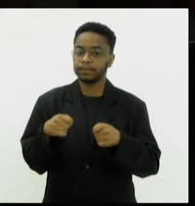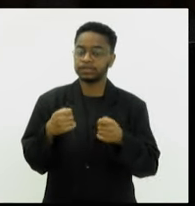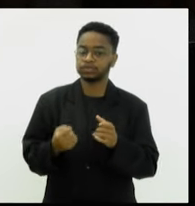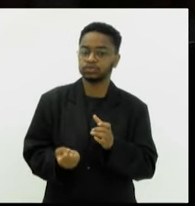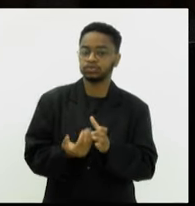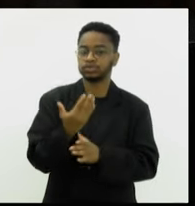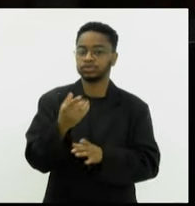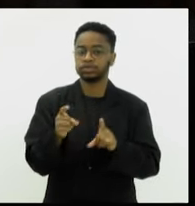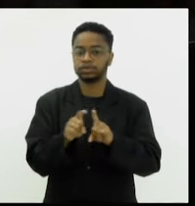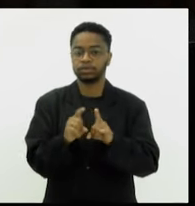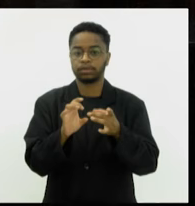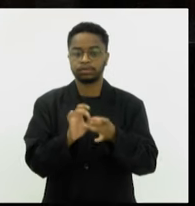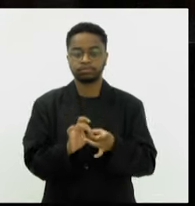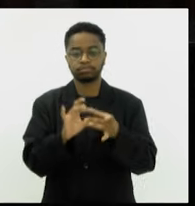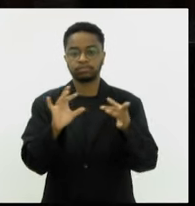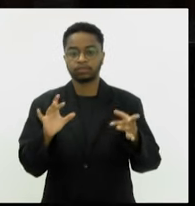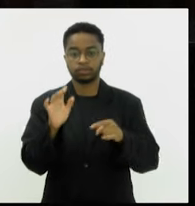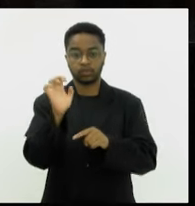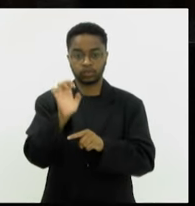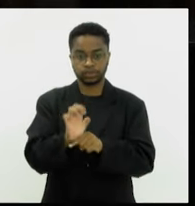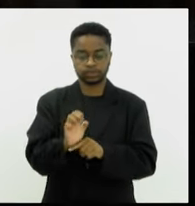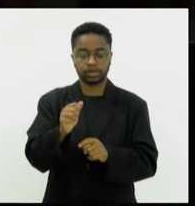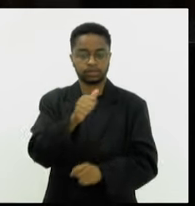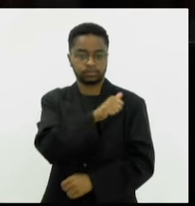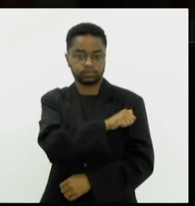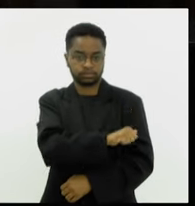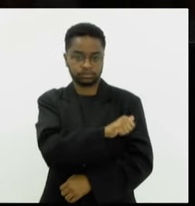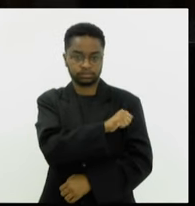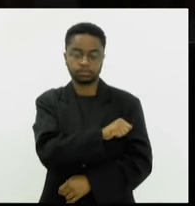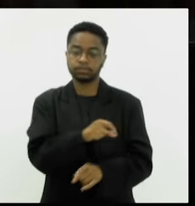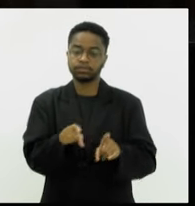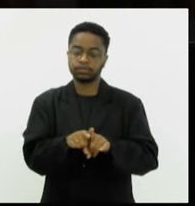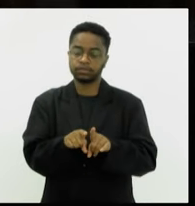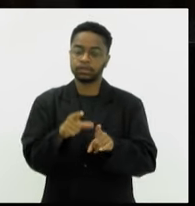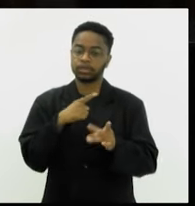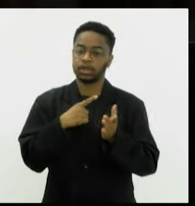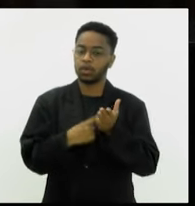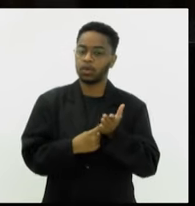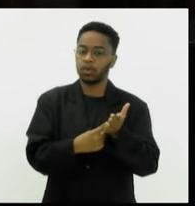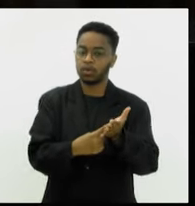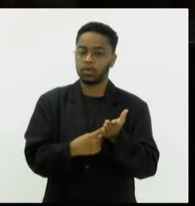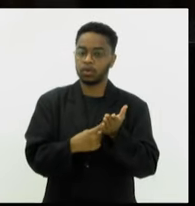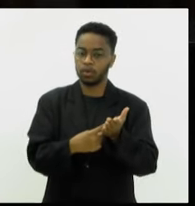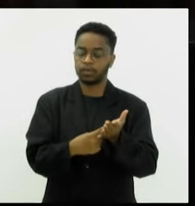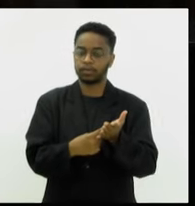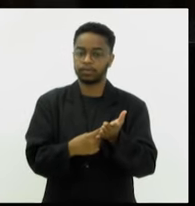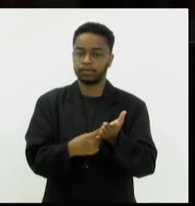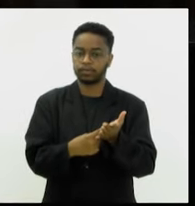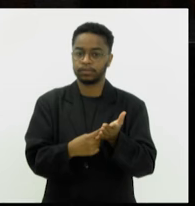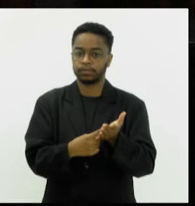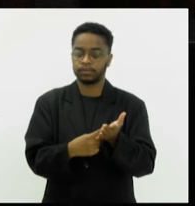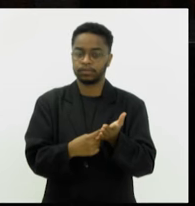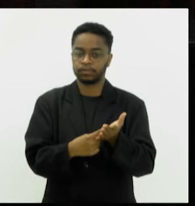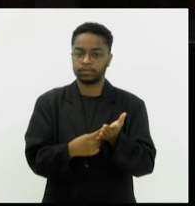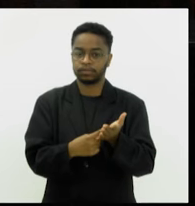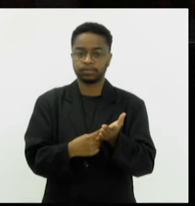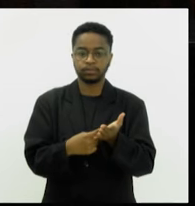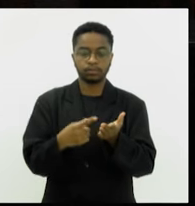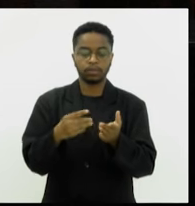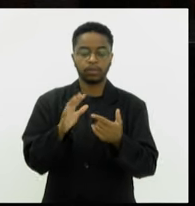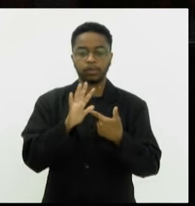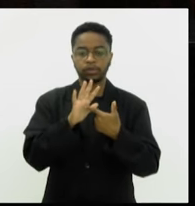e permitir que o Estado do Rio de Janeiro também se comprometa com uma passagem a limpo